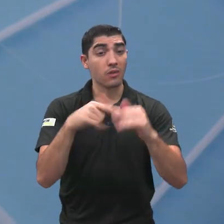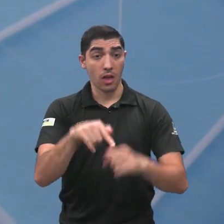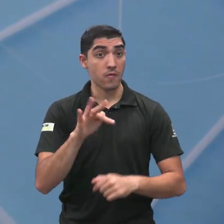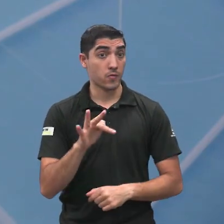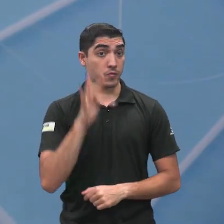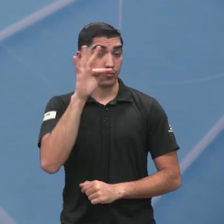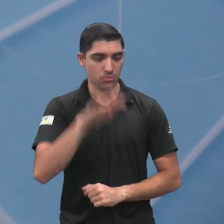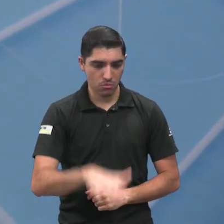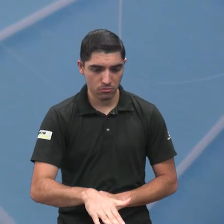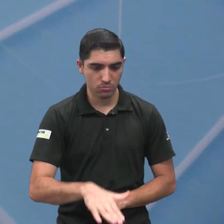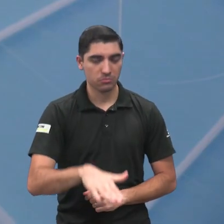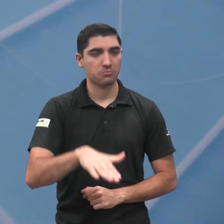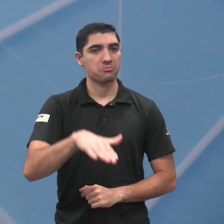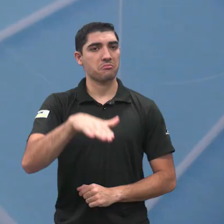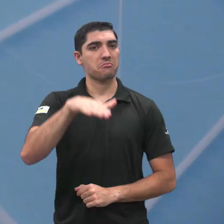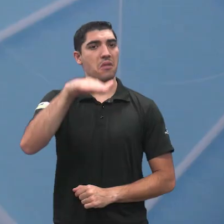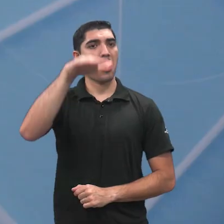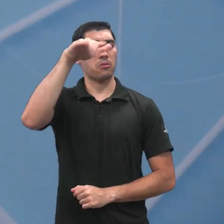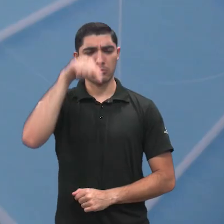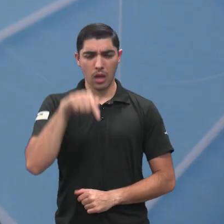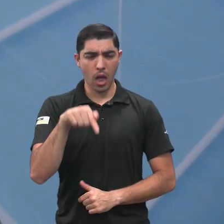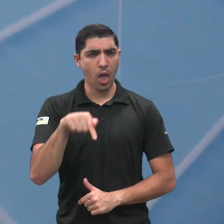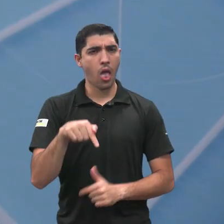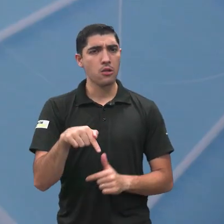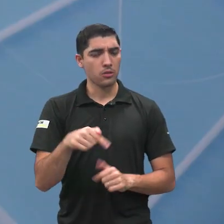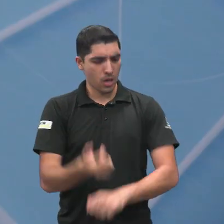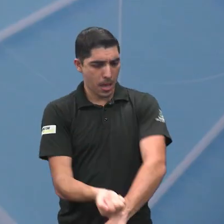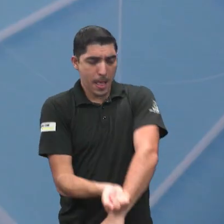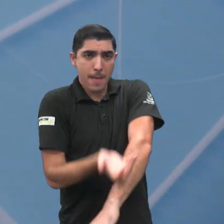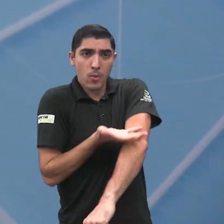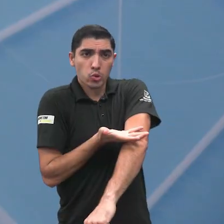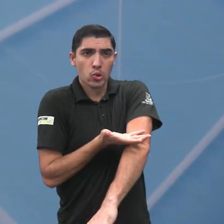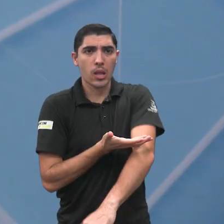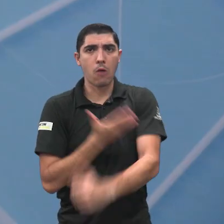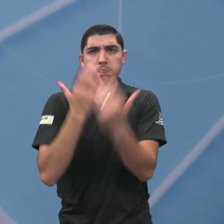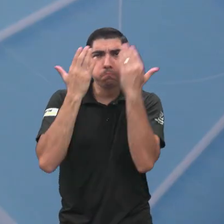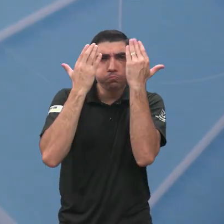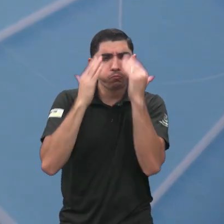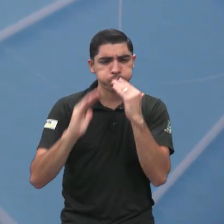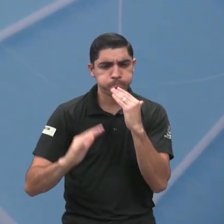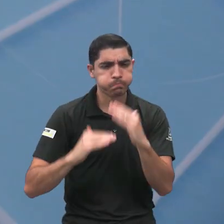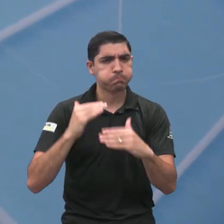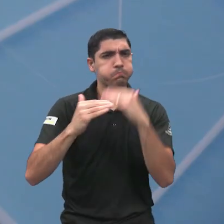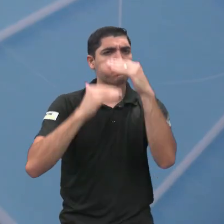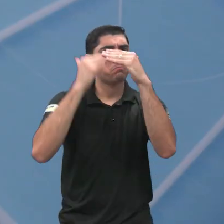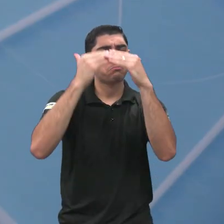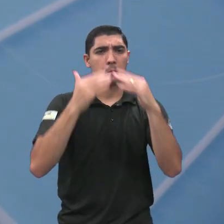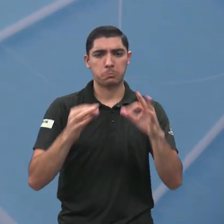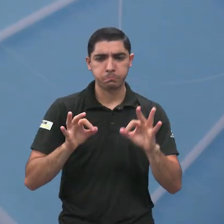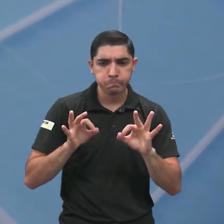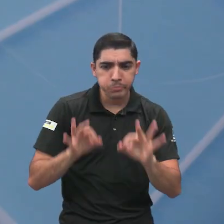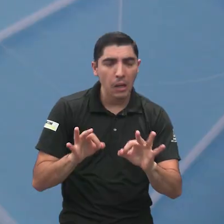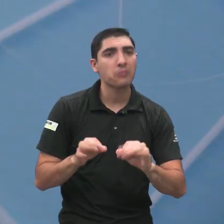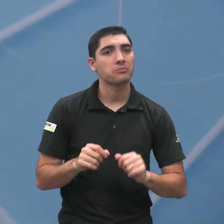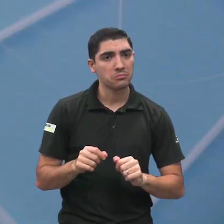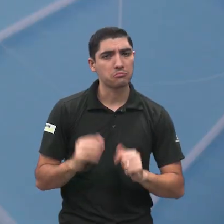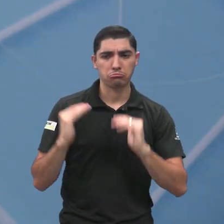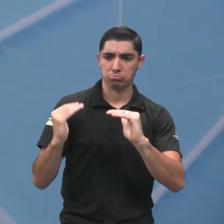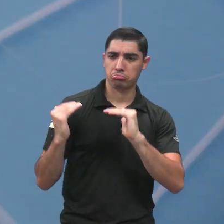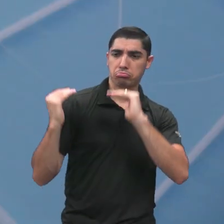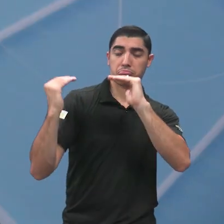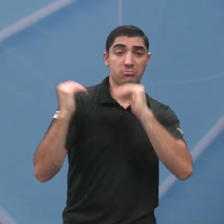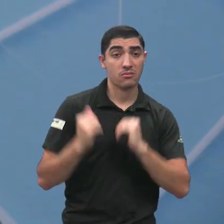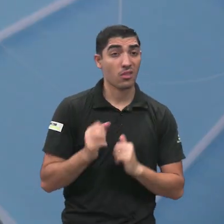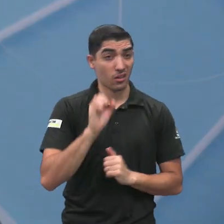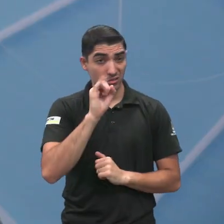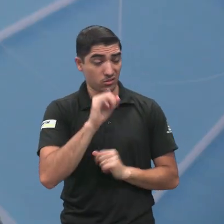fase adulta com um desenvolvimento emocional, psicológico mais avançado, digamos assim. Se